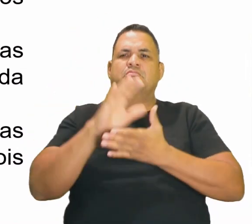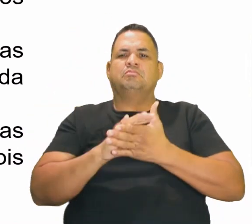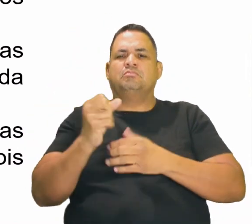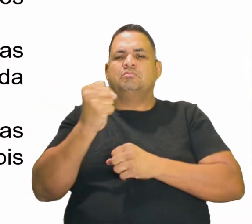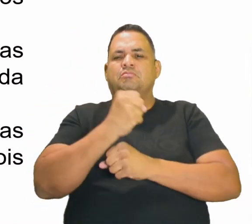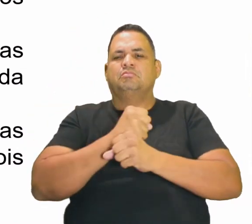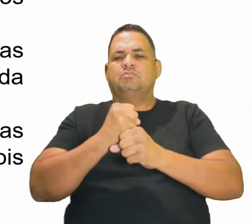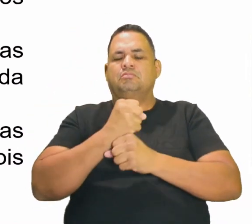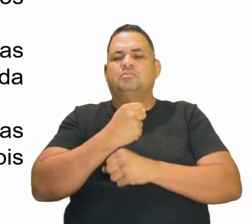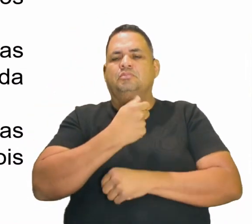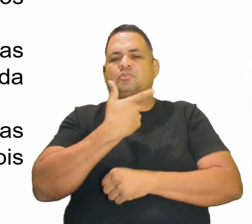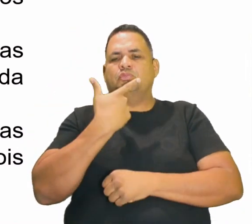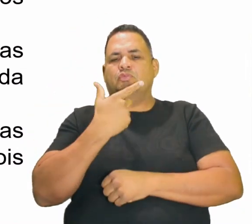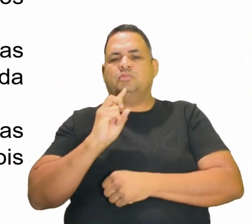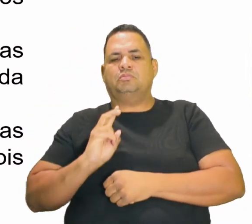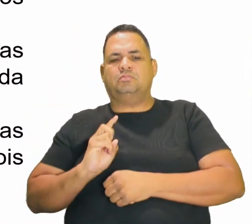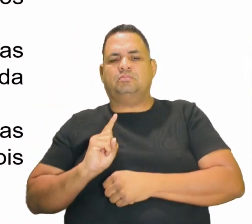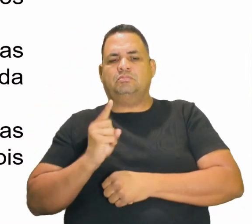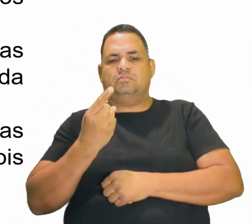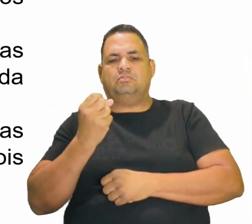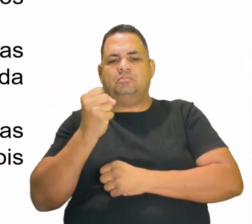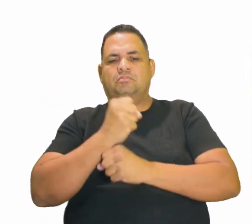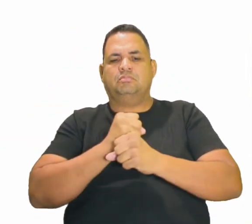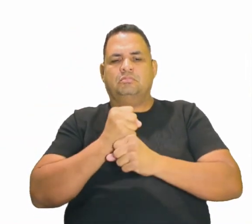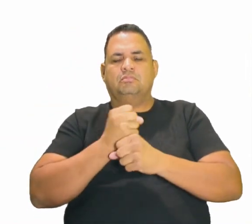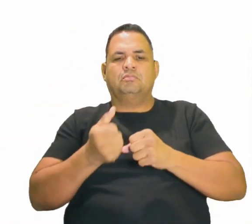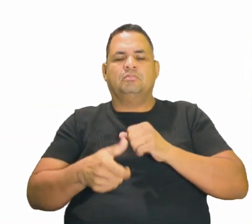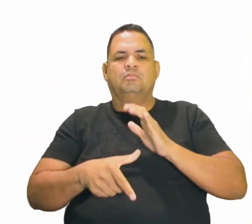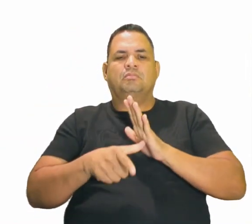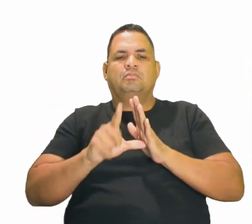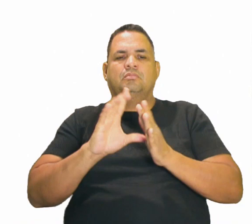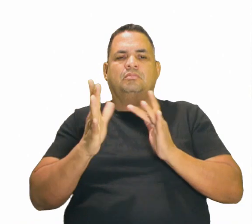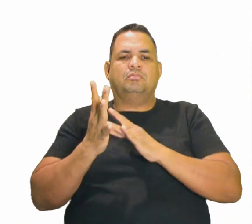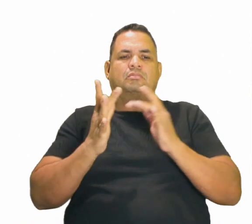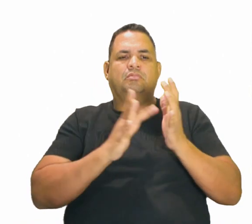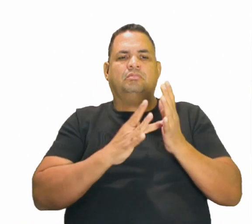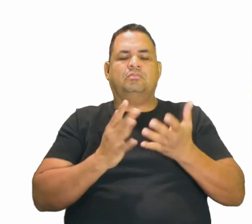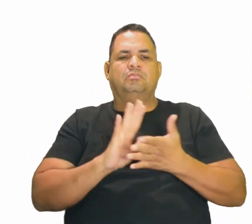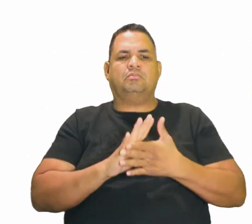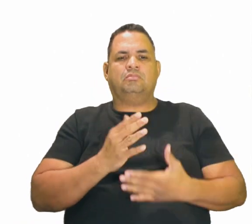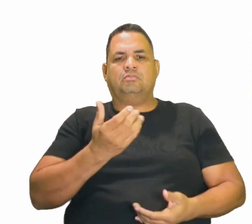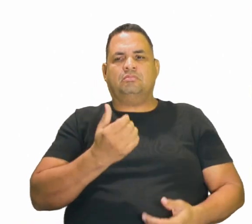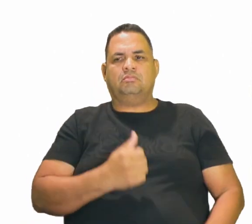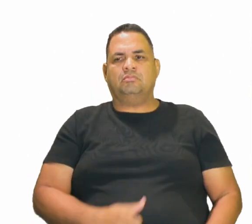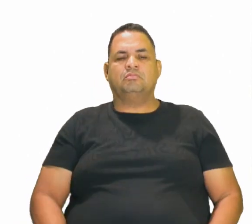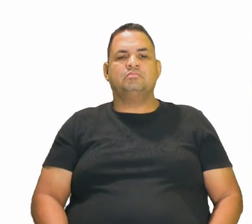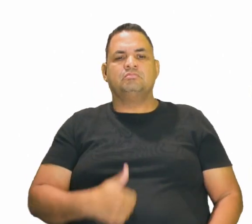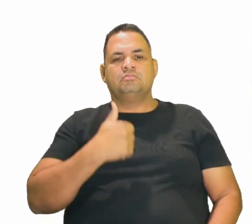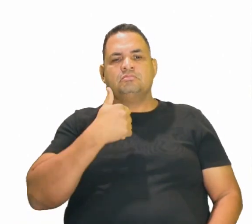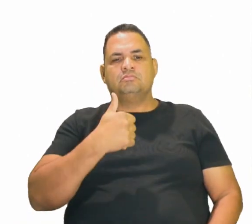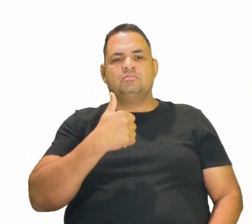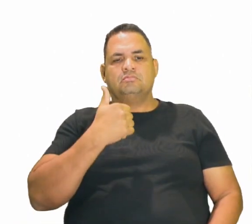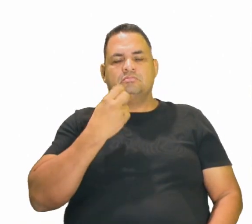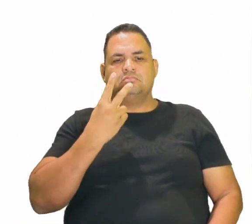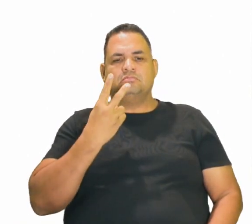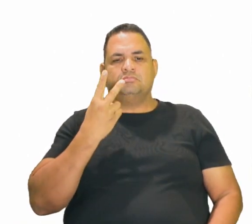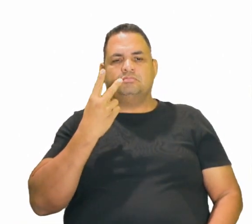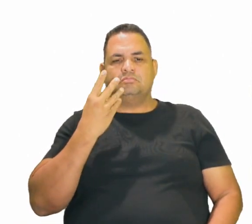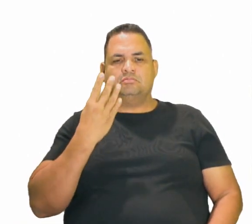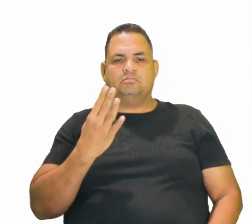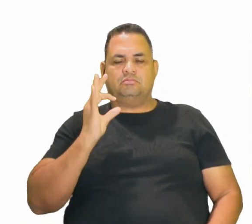porém pode ser mais período mais antigo ainda então questão correta um dois e